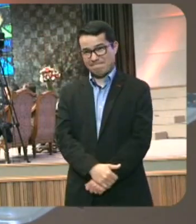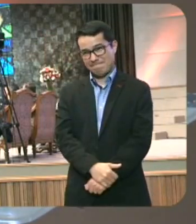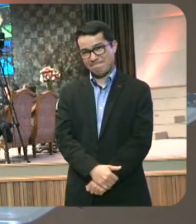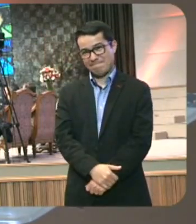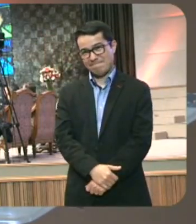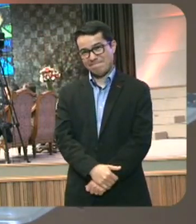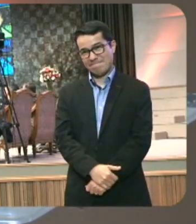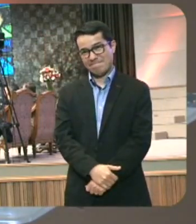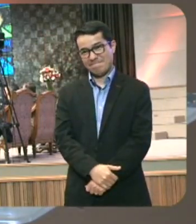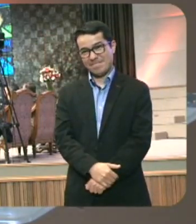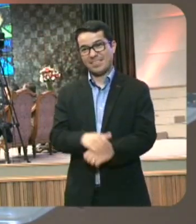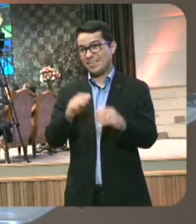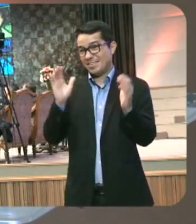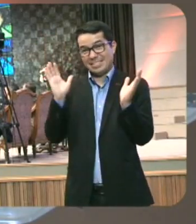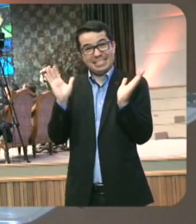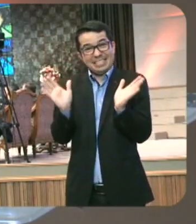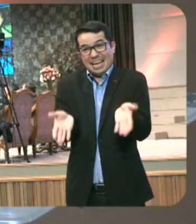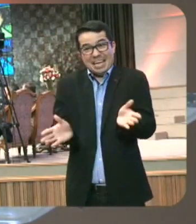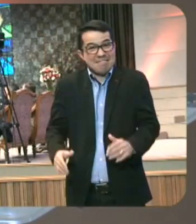falha?